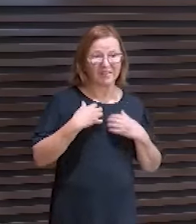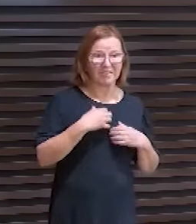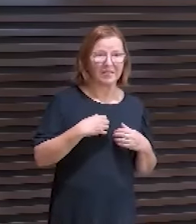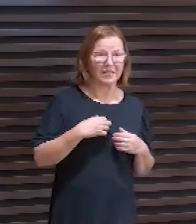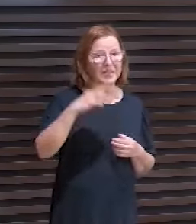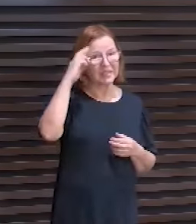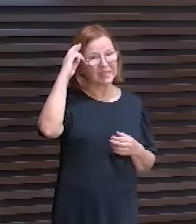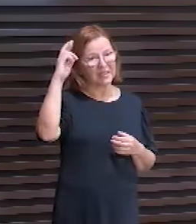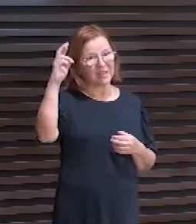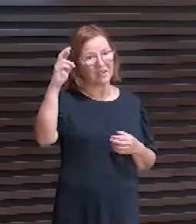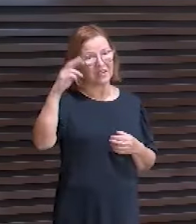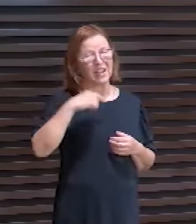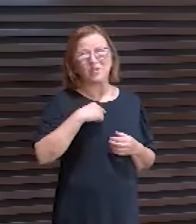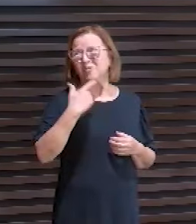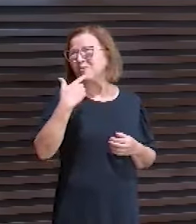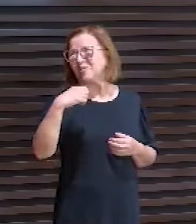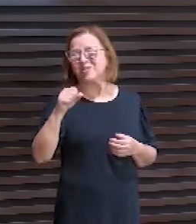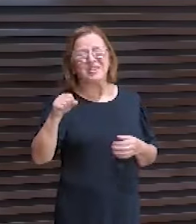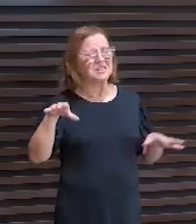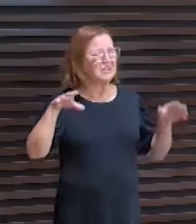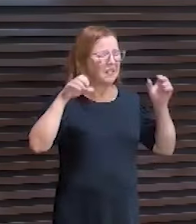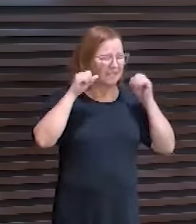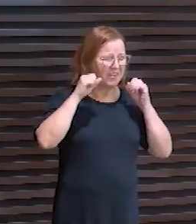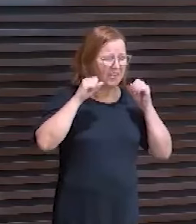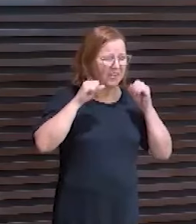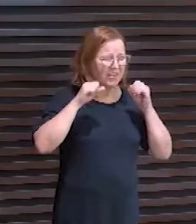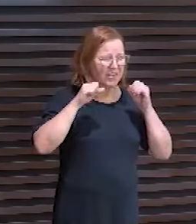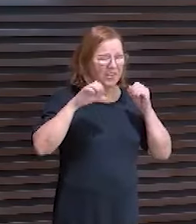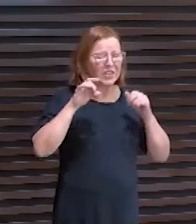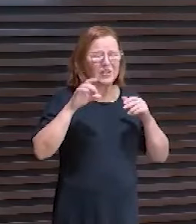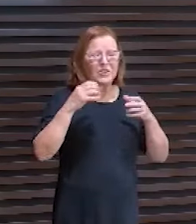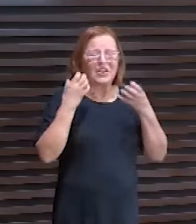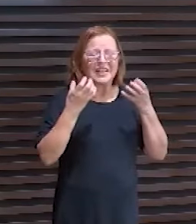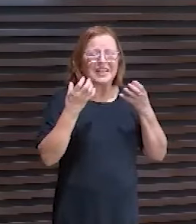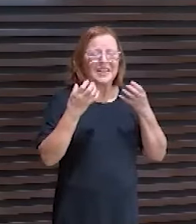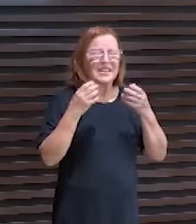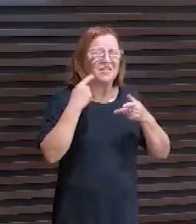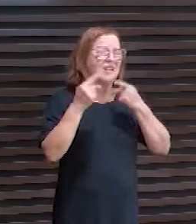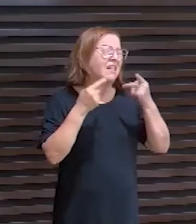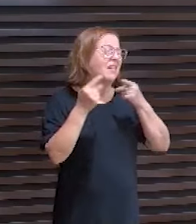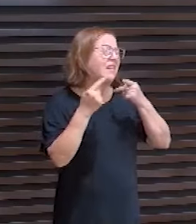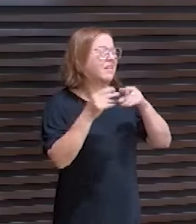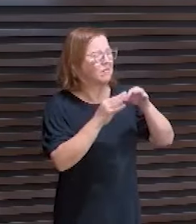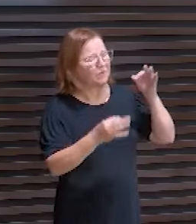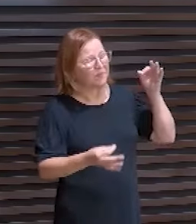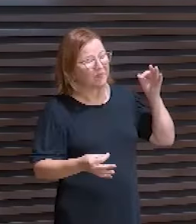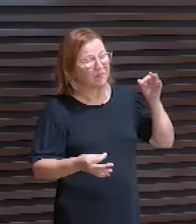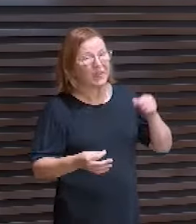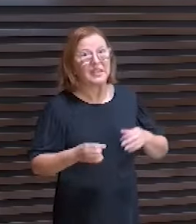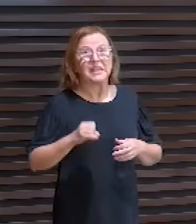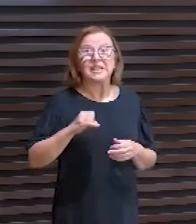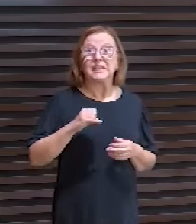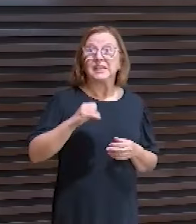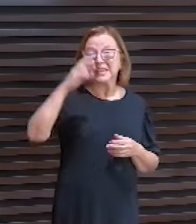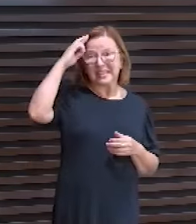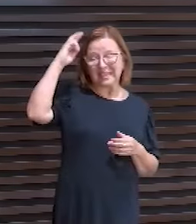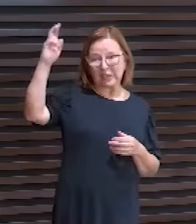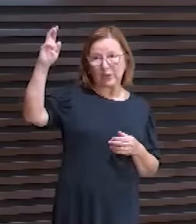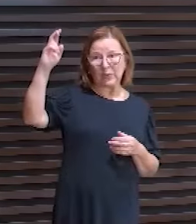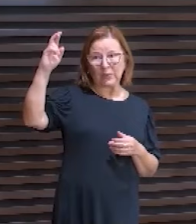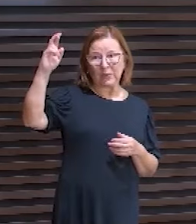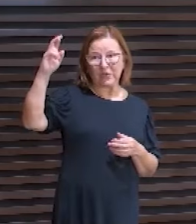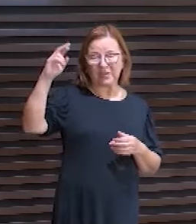Senhor eu não consigo ouvir Eu quero só falar Senhor eu quero que o que eu fale seja somente